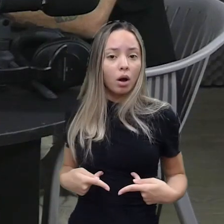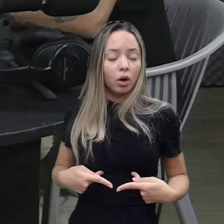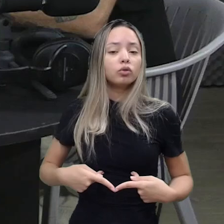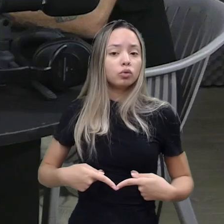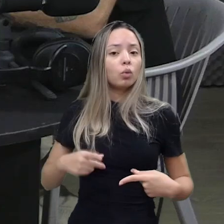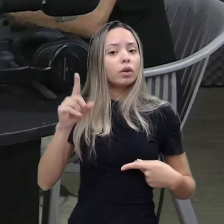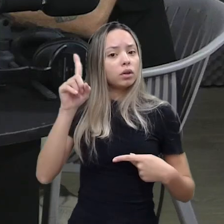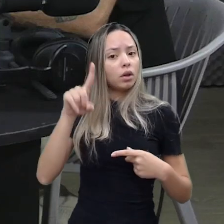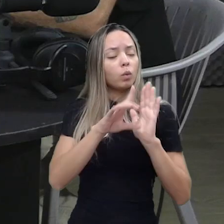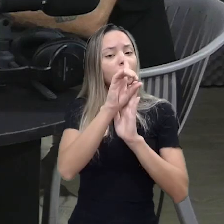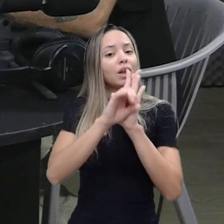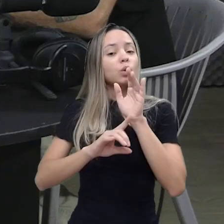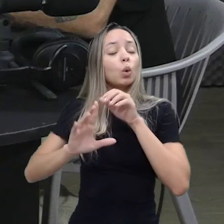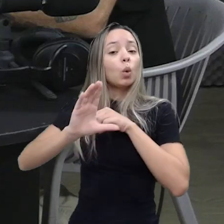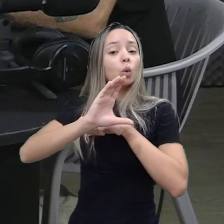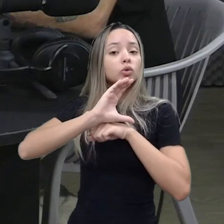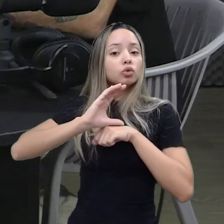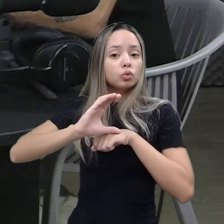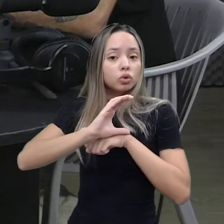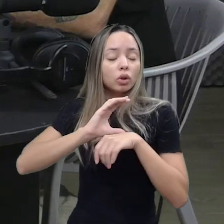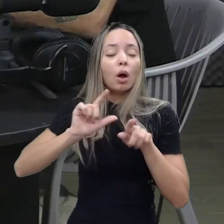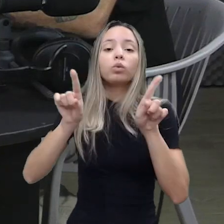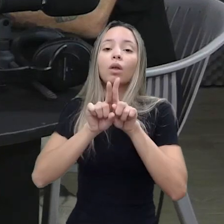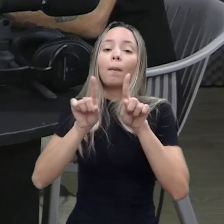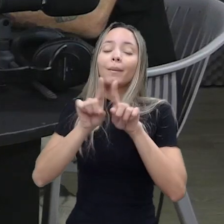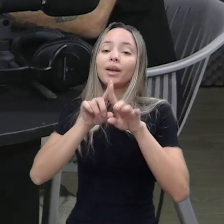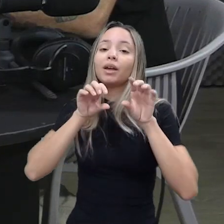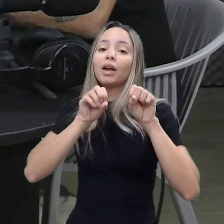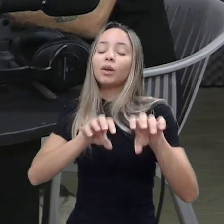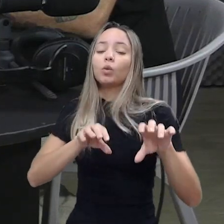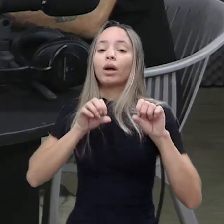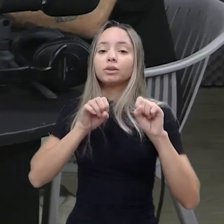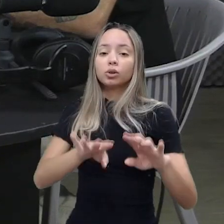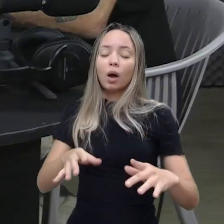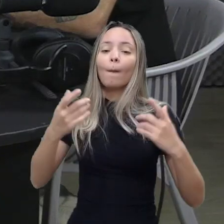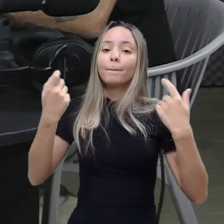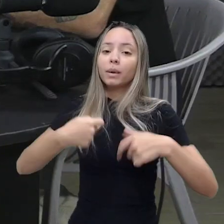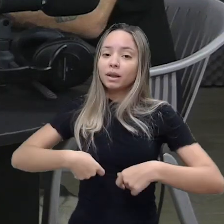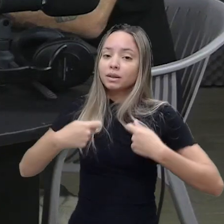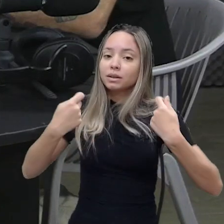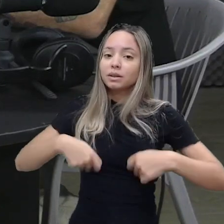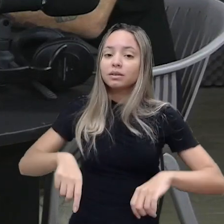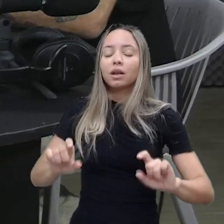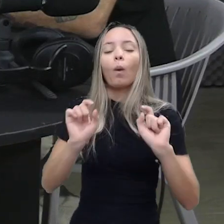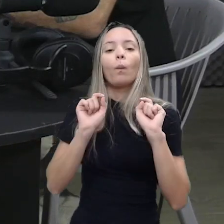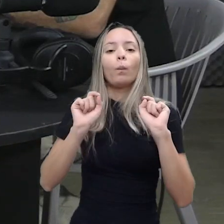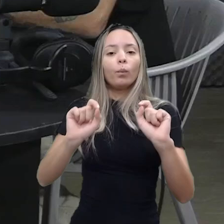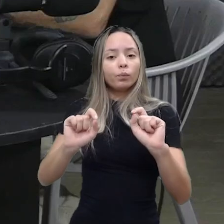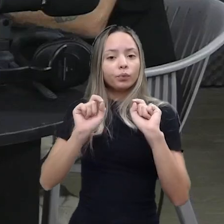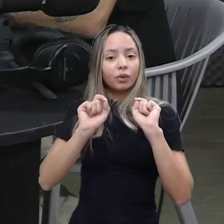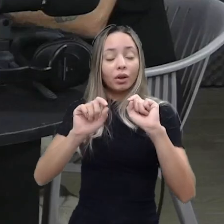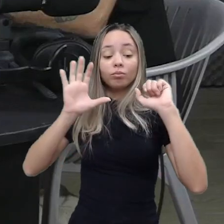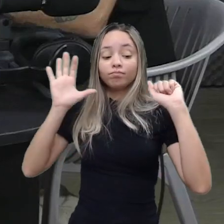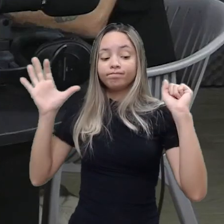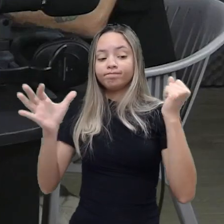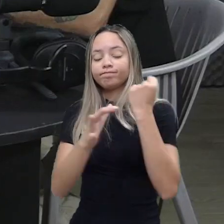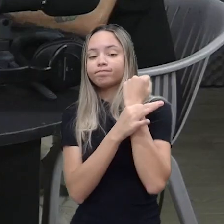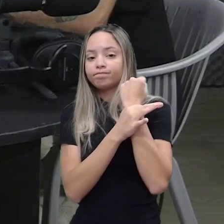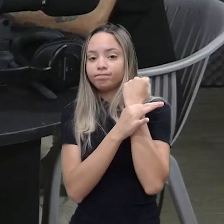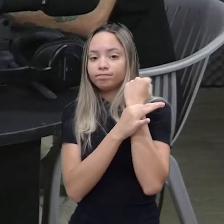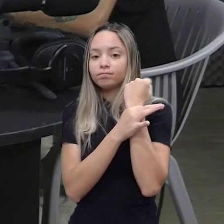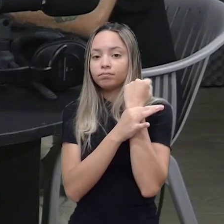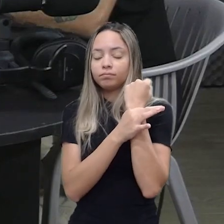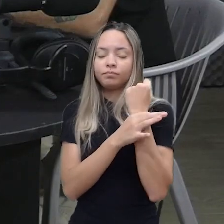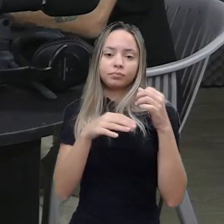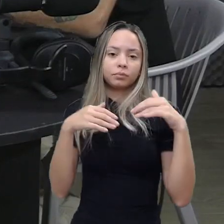nosso país e um direito educacional, ele precisava ser, de fato, assegurado. Então,